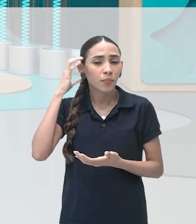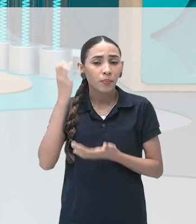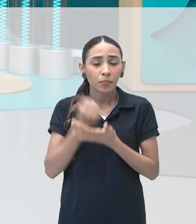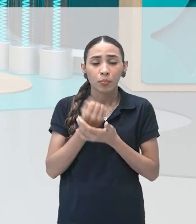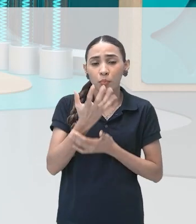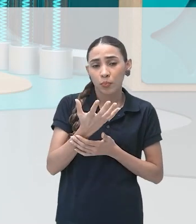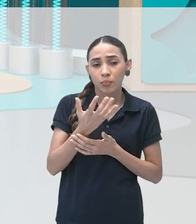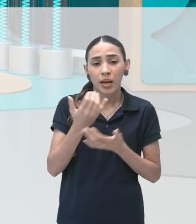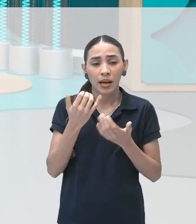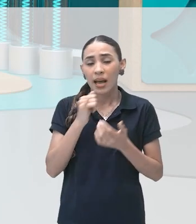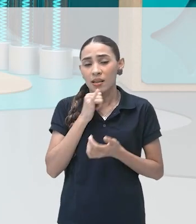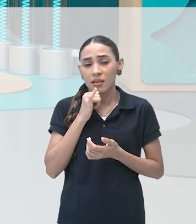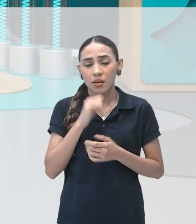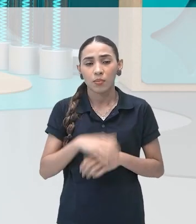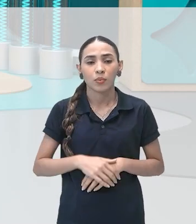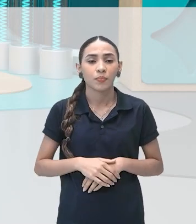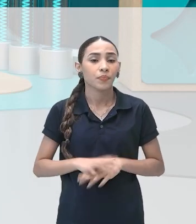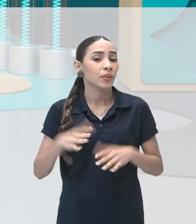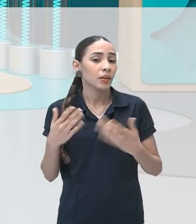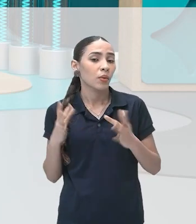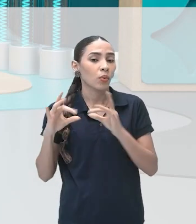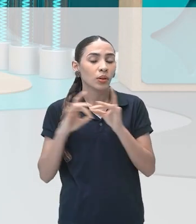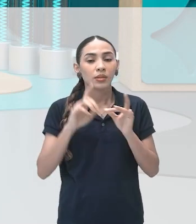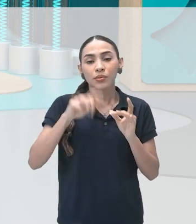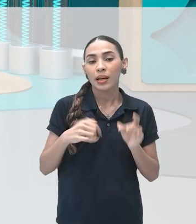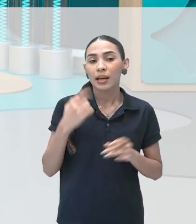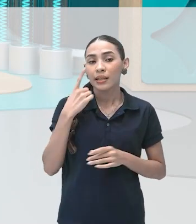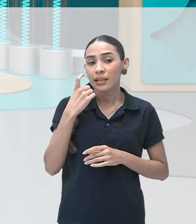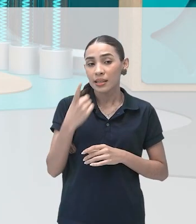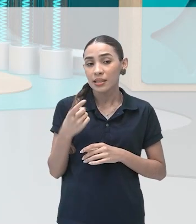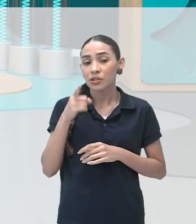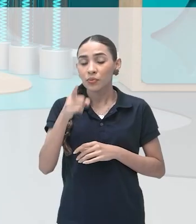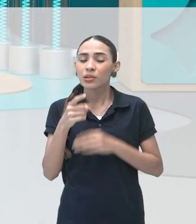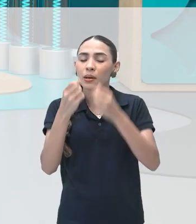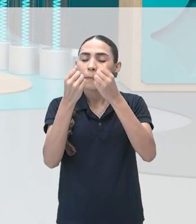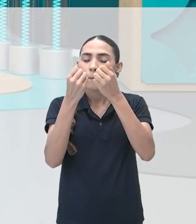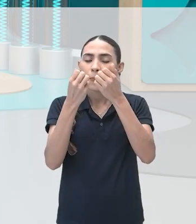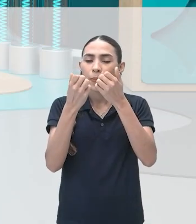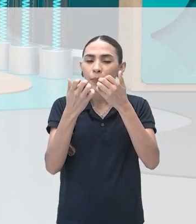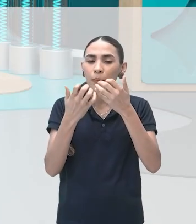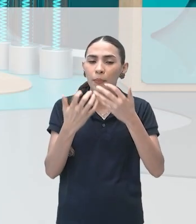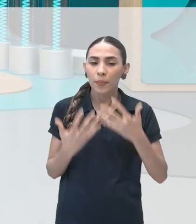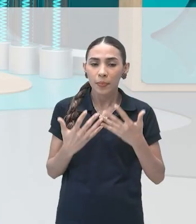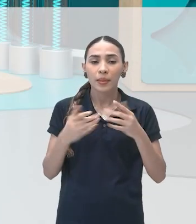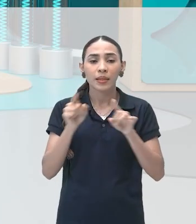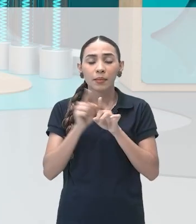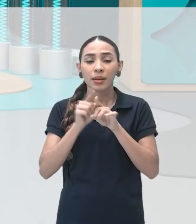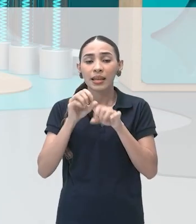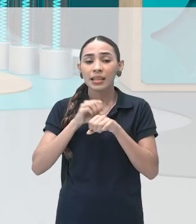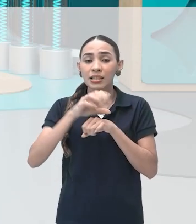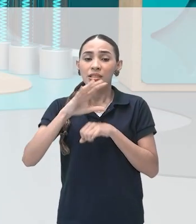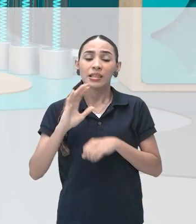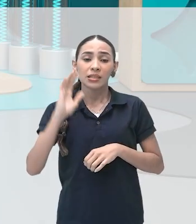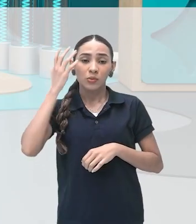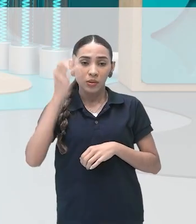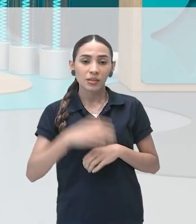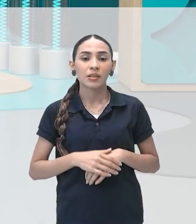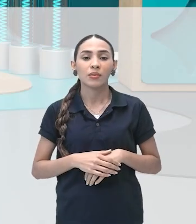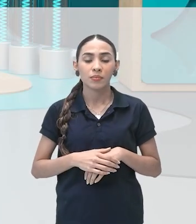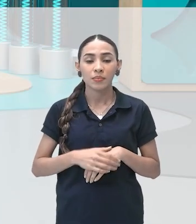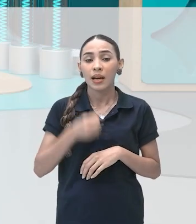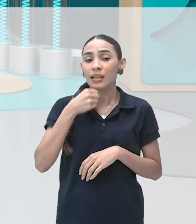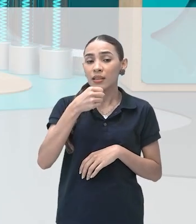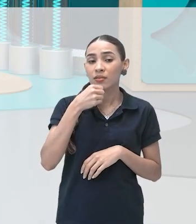né? Então, nesse contexto, é interessante que você descreva ali, né, indique a situação em que